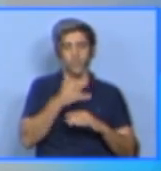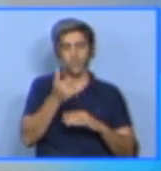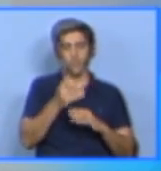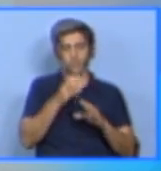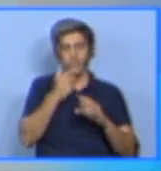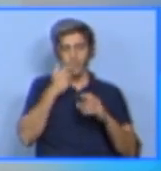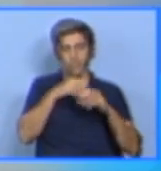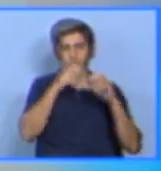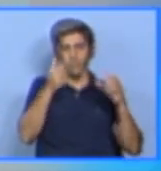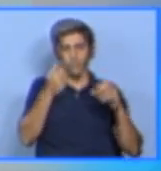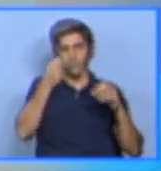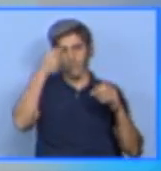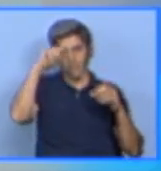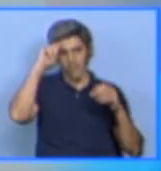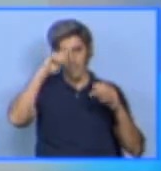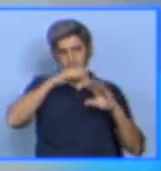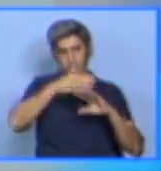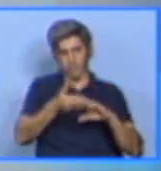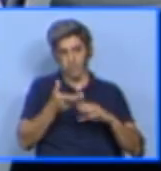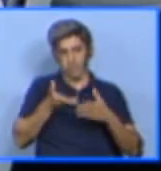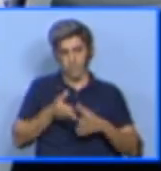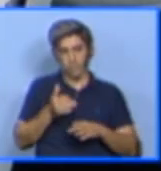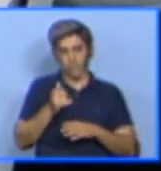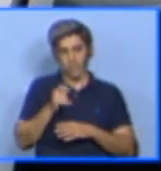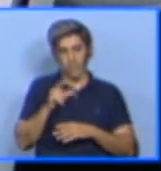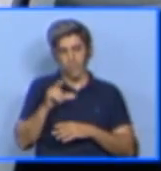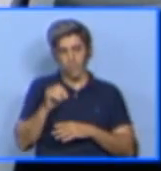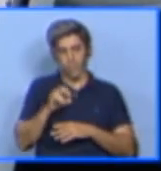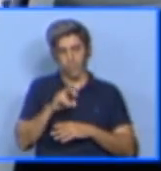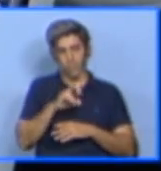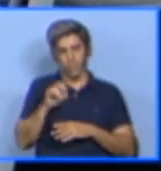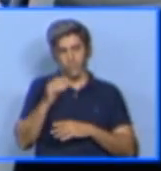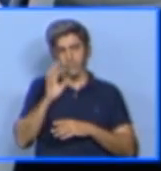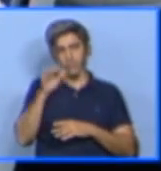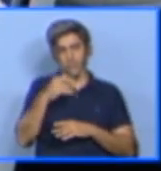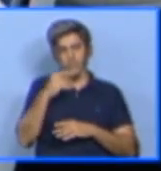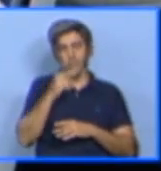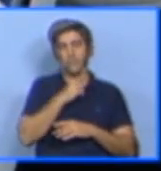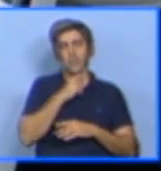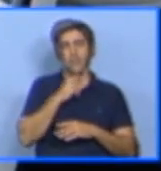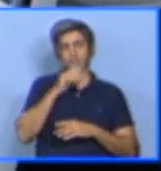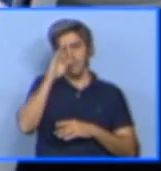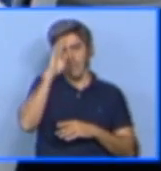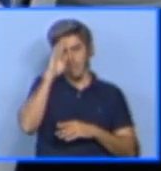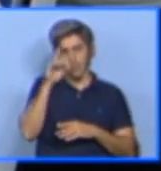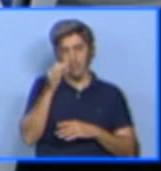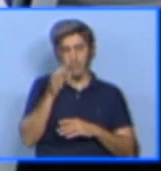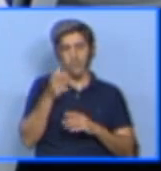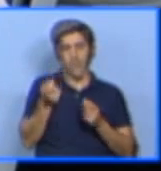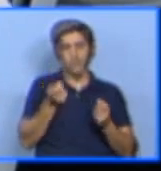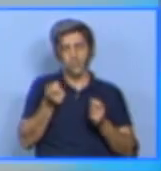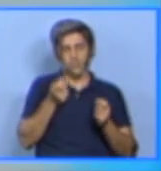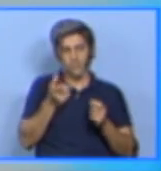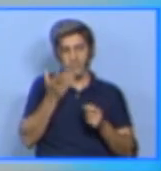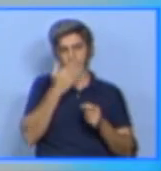é um homem que originariamente nasceu na Bielorrússia, mas depois foi chamado pelo Papa para ser administrador apostólico de Moscovo, quando nem sequer havia, quer dizer, que ele